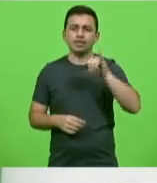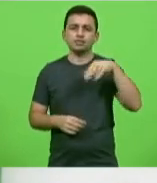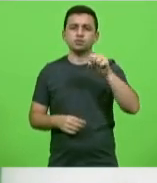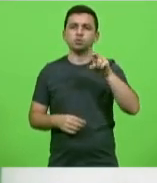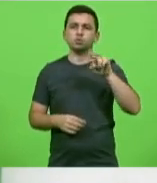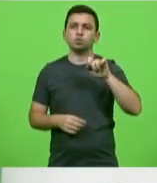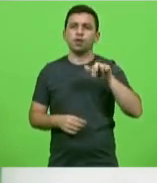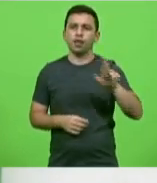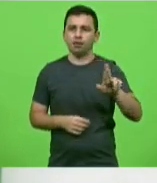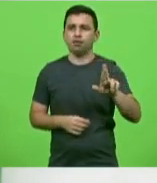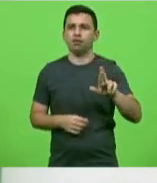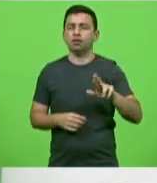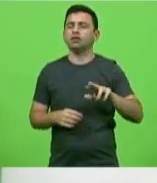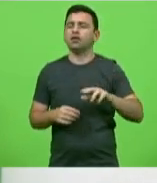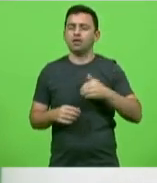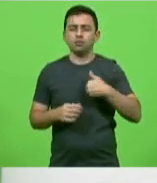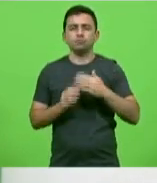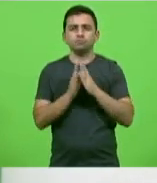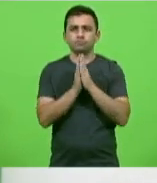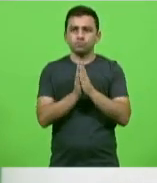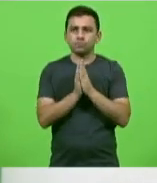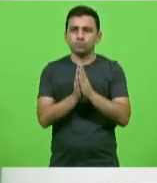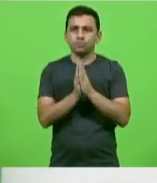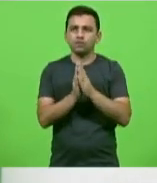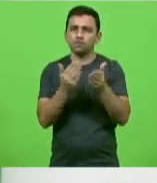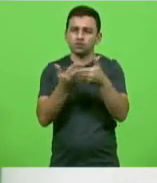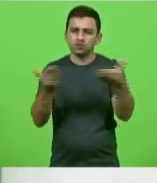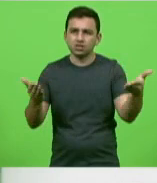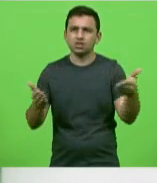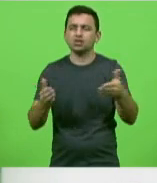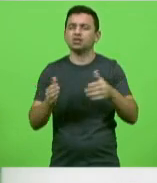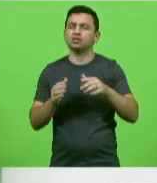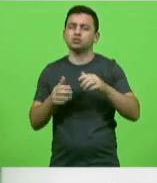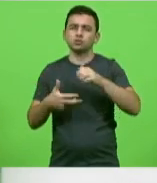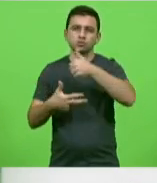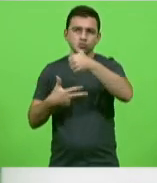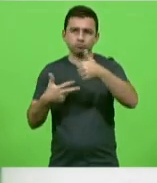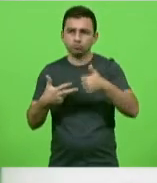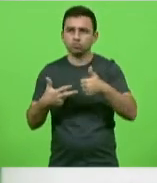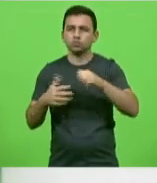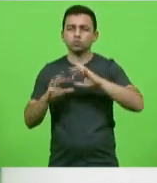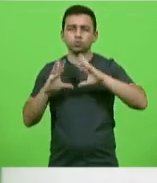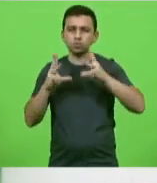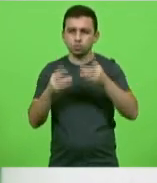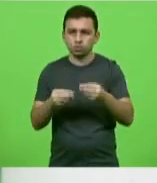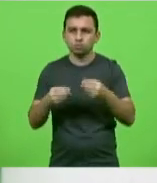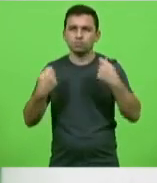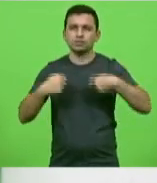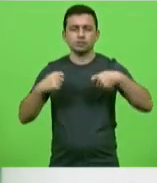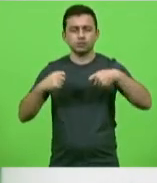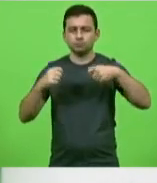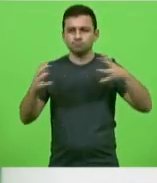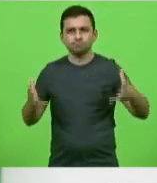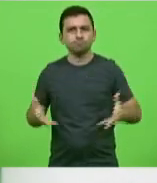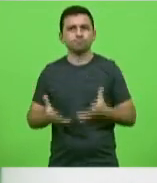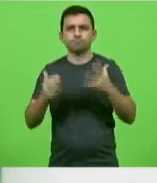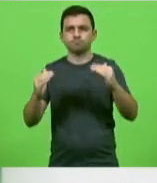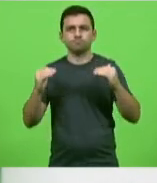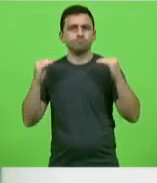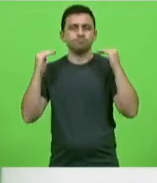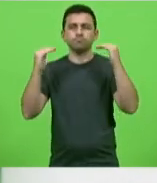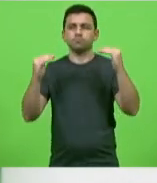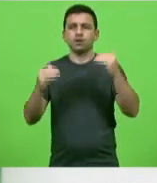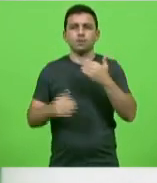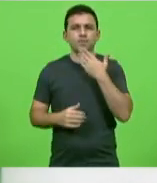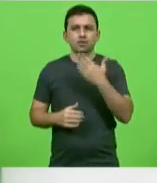Rogo a todos, do executivo, do legislativo, do judiciário, que mantenham esse espírito elevado. Eu não